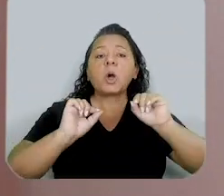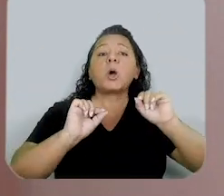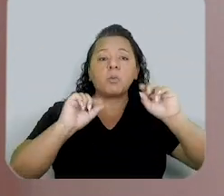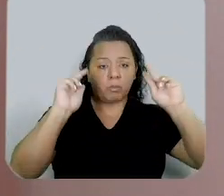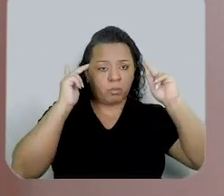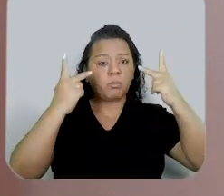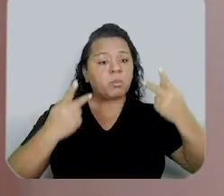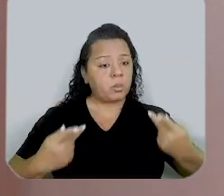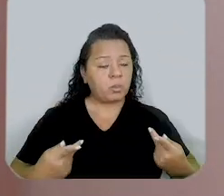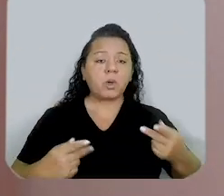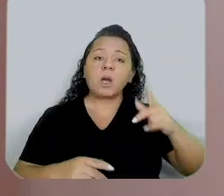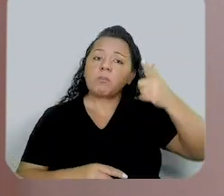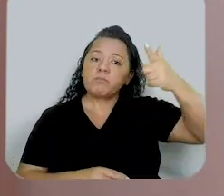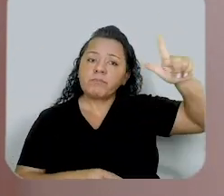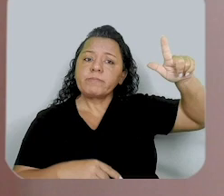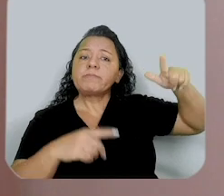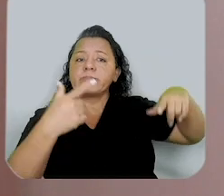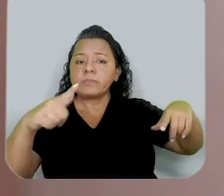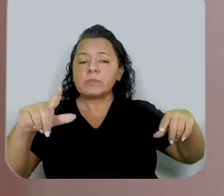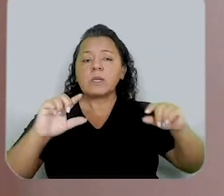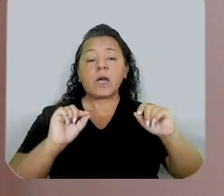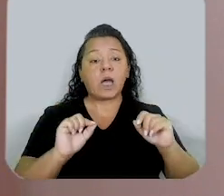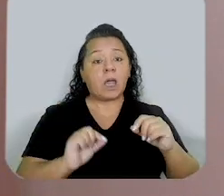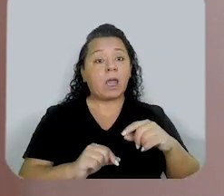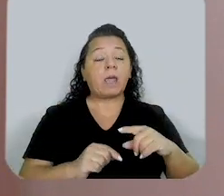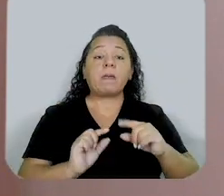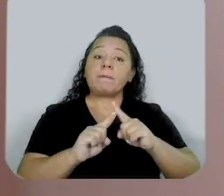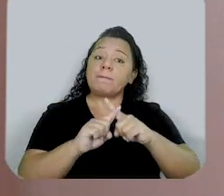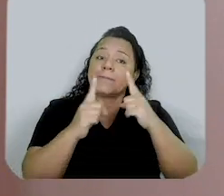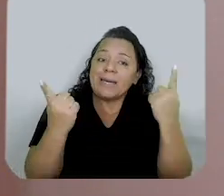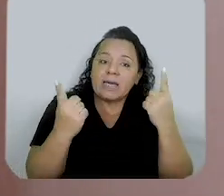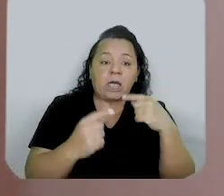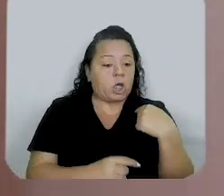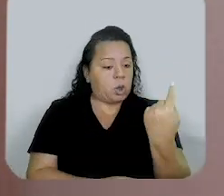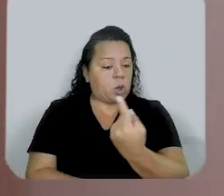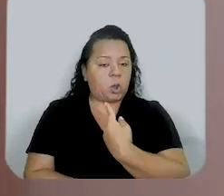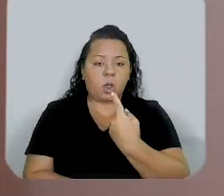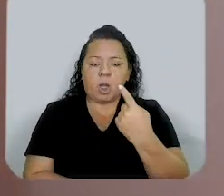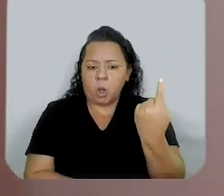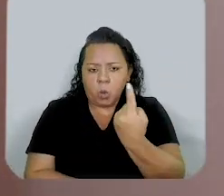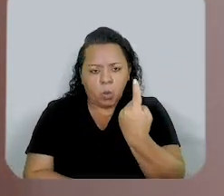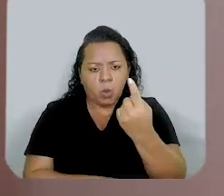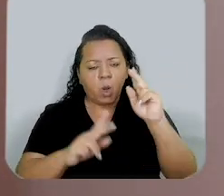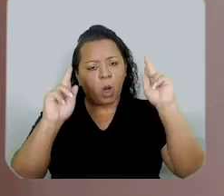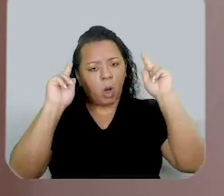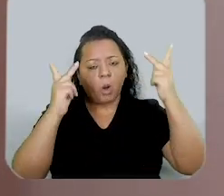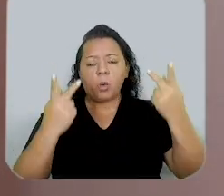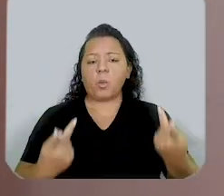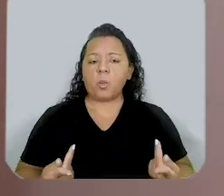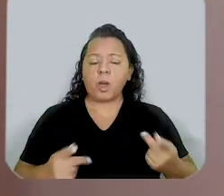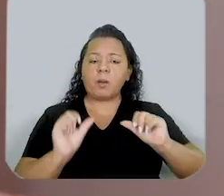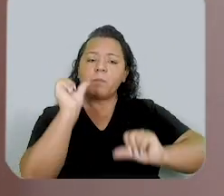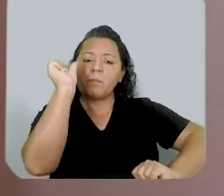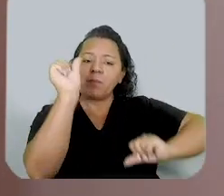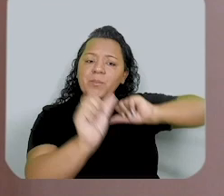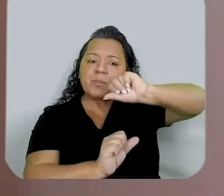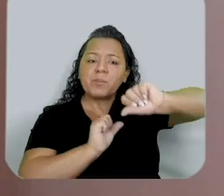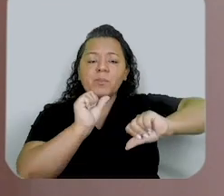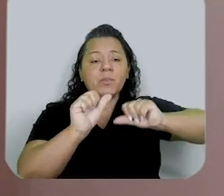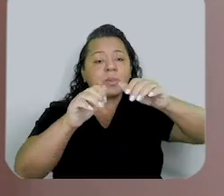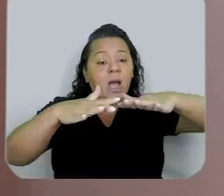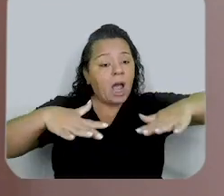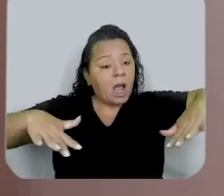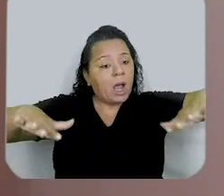outras condições, no outro domínio, né? Portanto, a gente não é únicos humanos que transforma